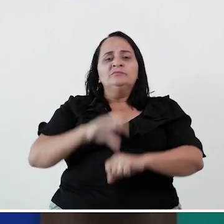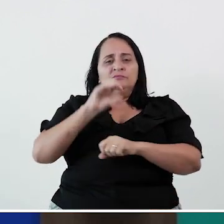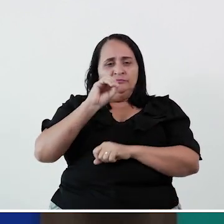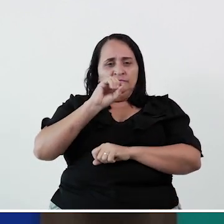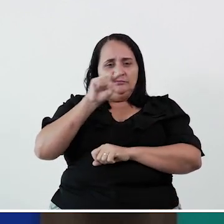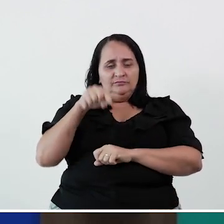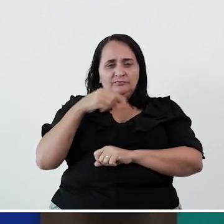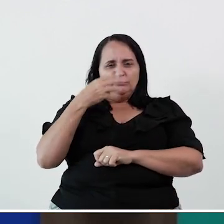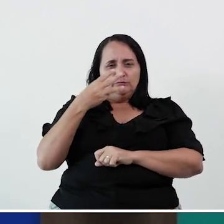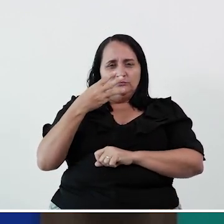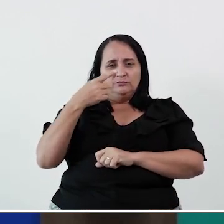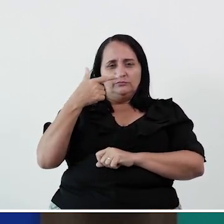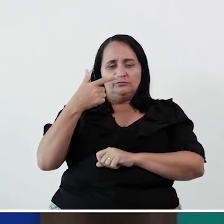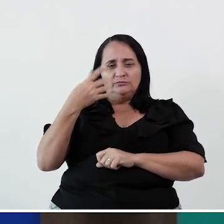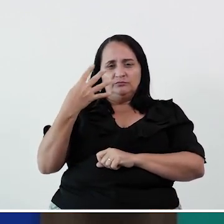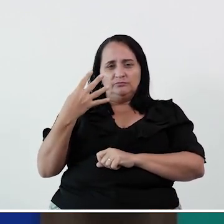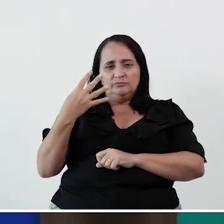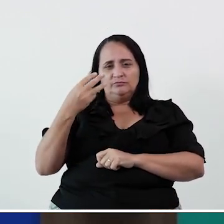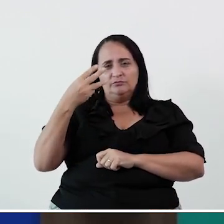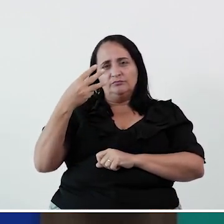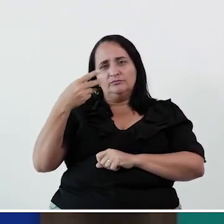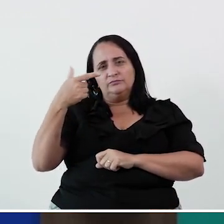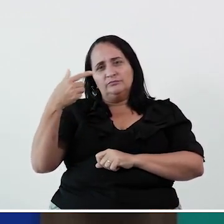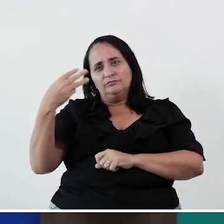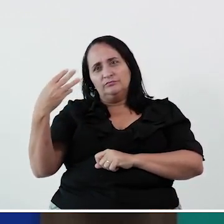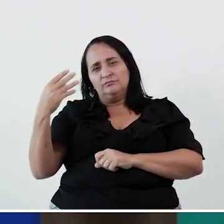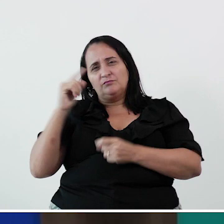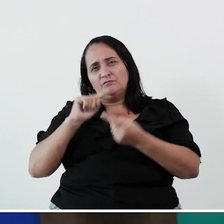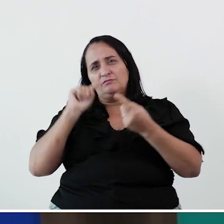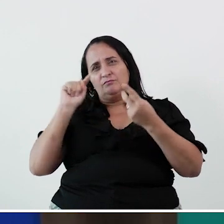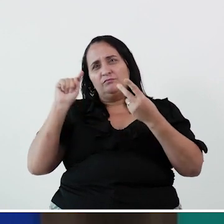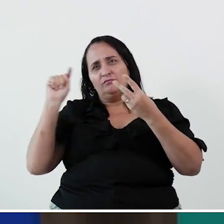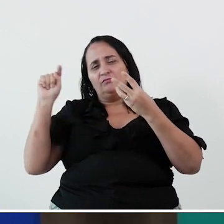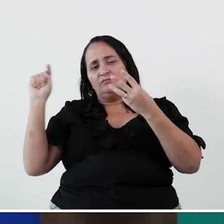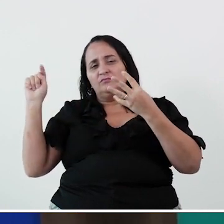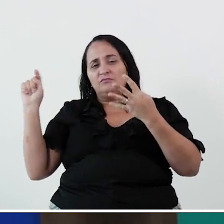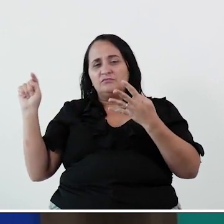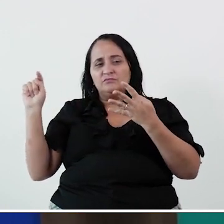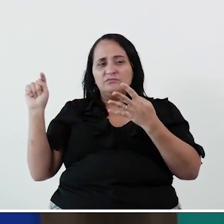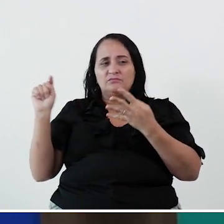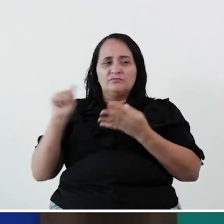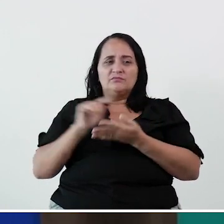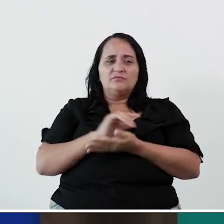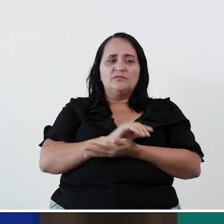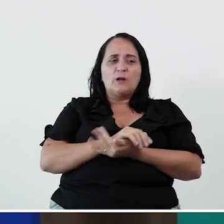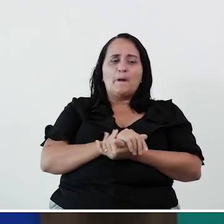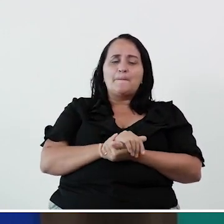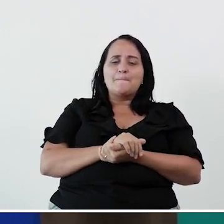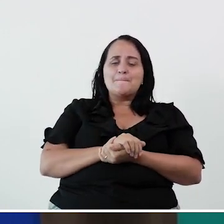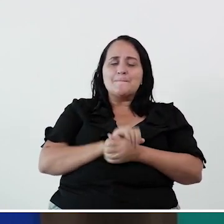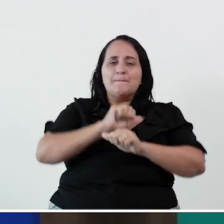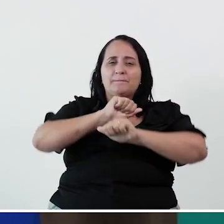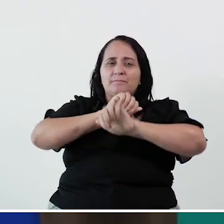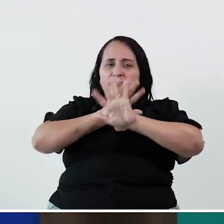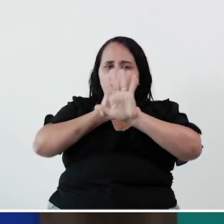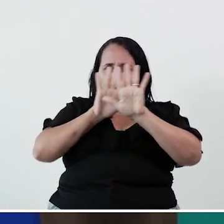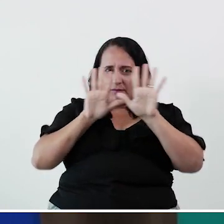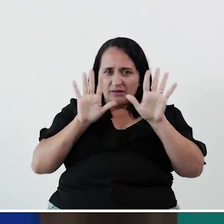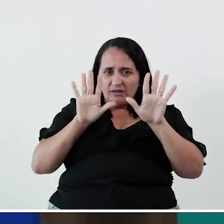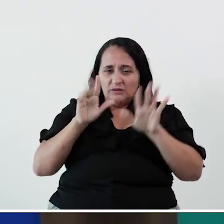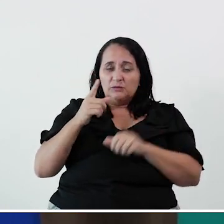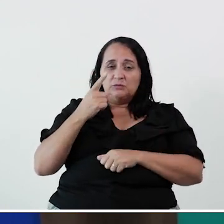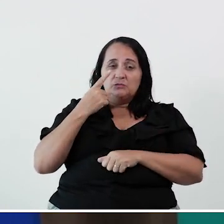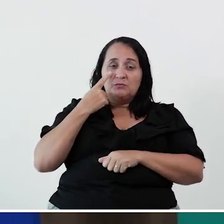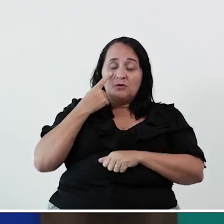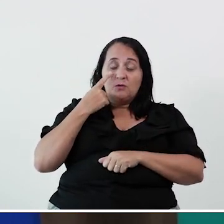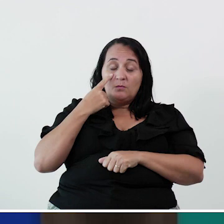0,324, 324, se repetindo periodicamente. Tá claro? Então, a dízima ela tem